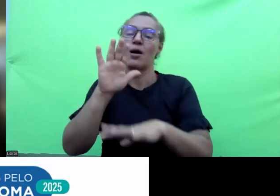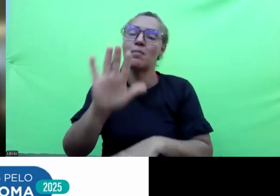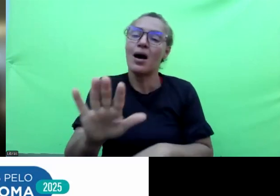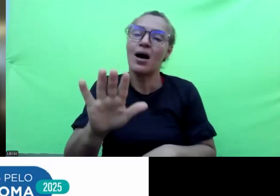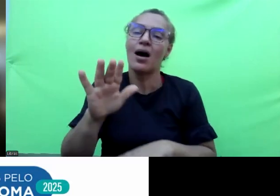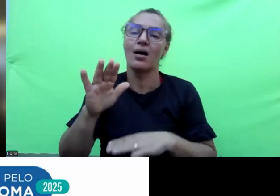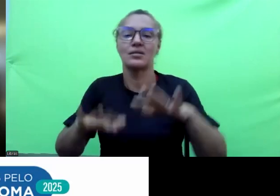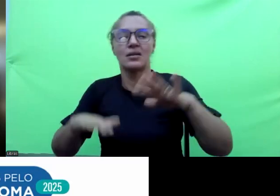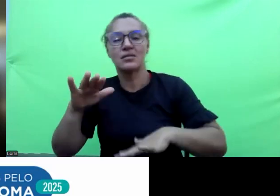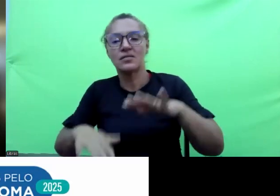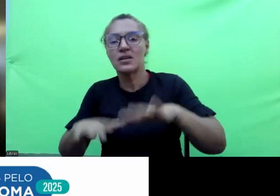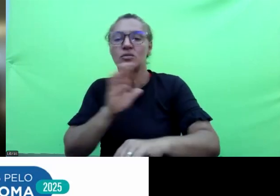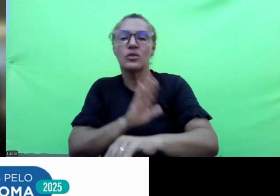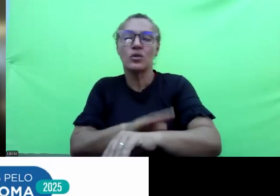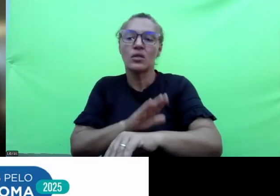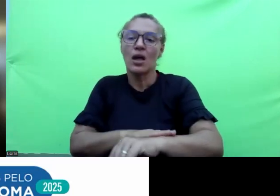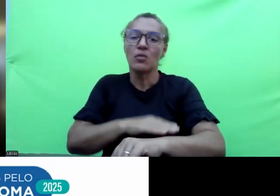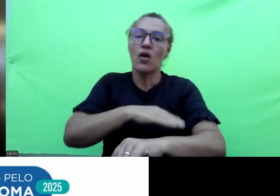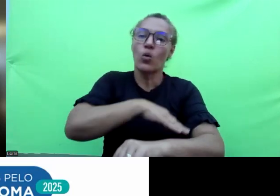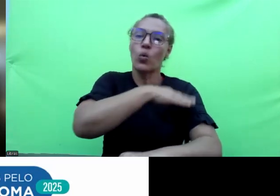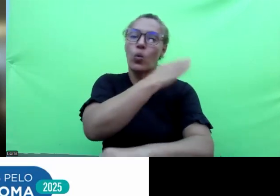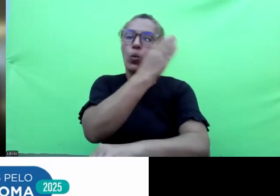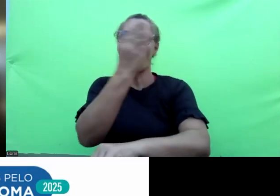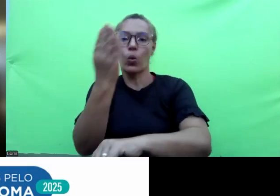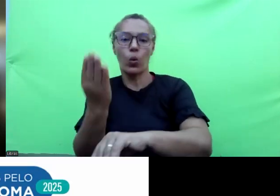disponibilidade de passar o dia inteiro medindo a pressão do olho, né?